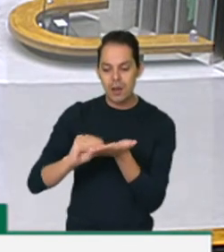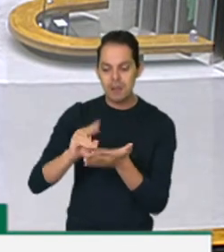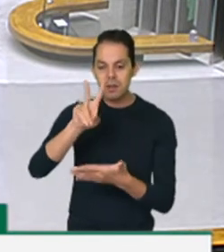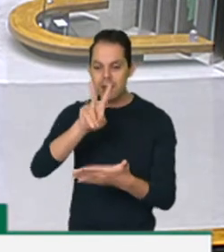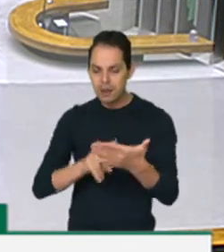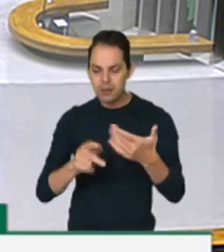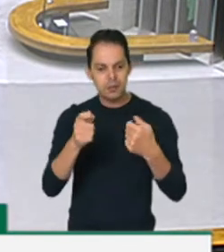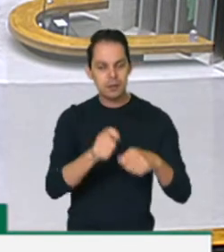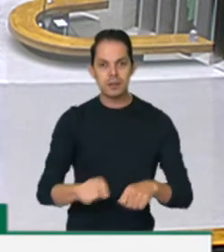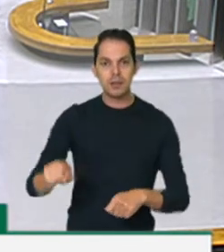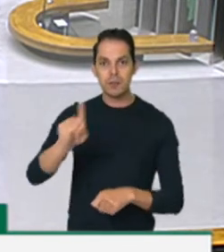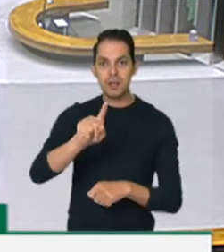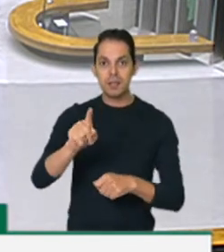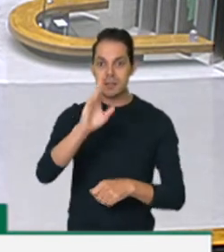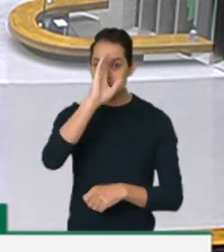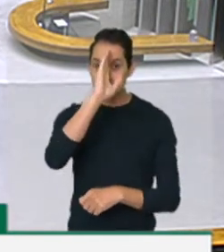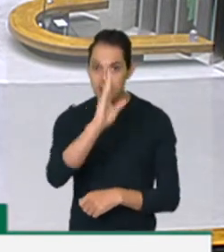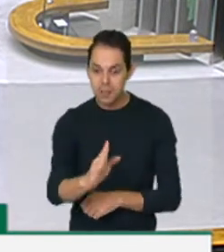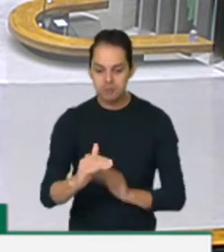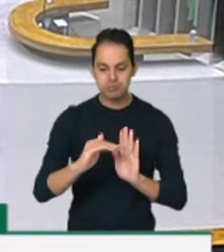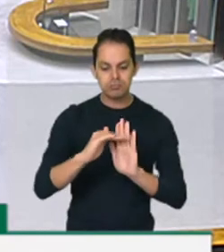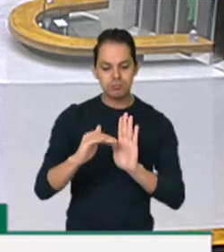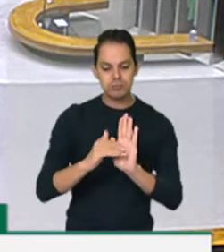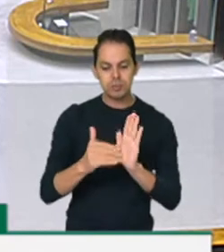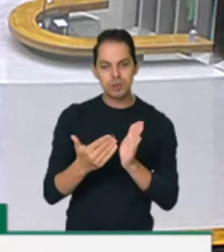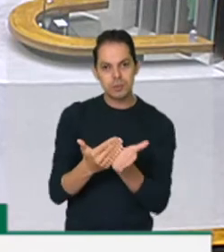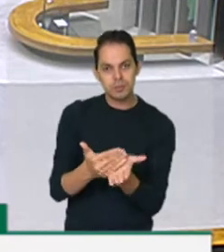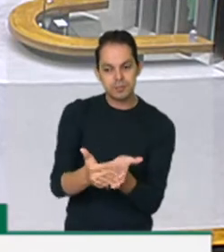e passa-se neste momento a ordem do dia.